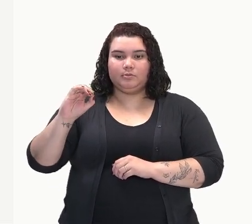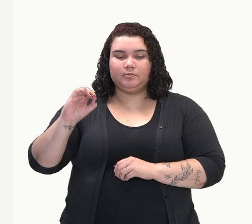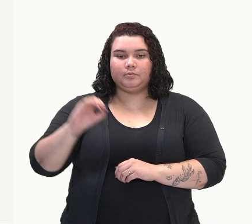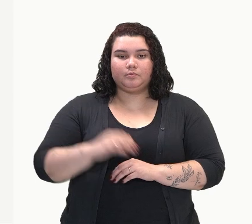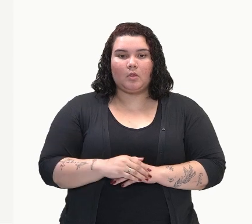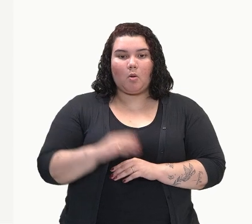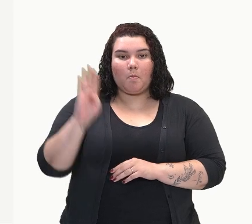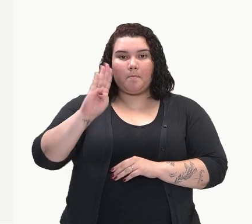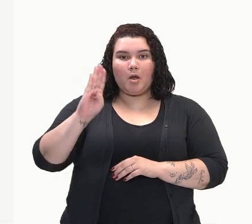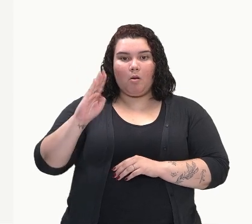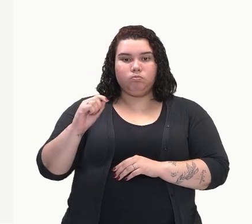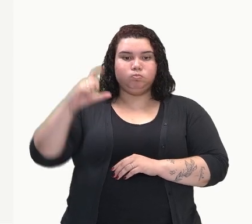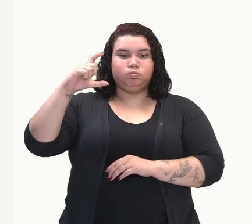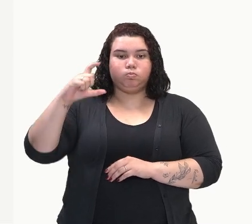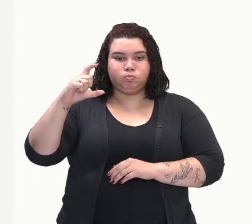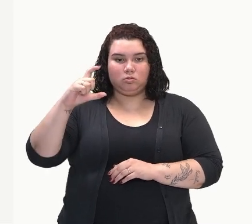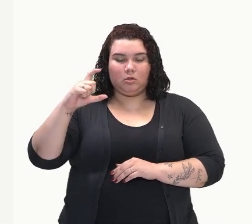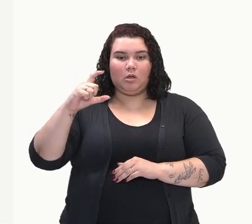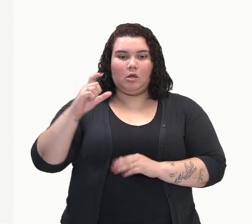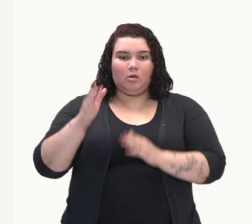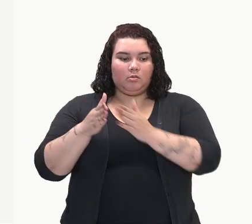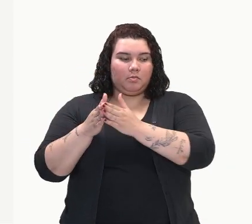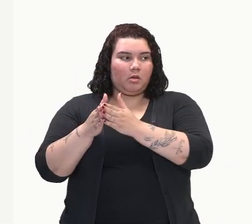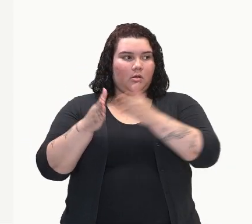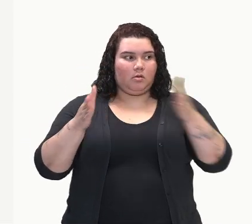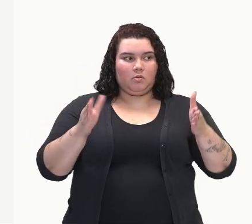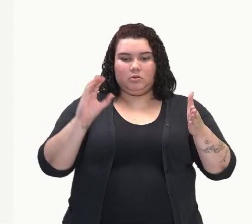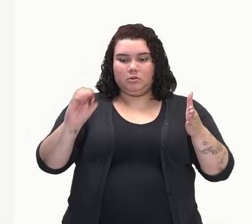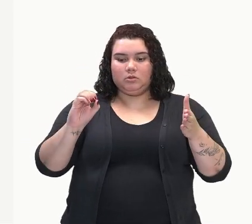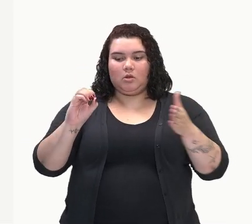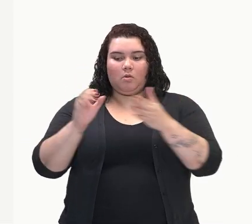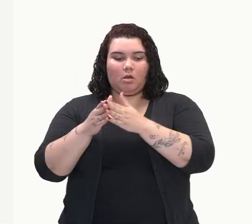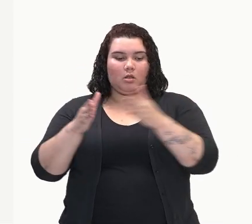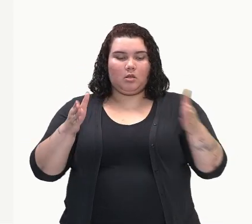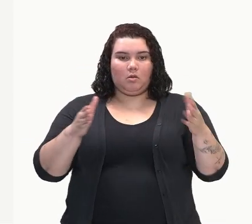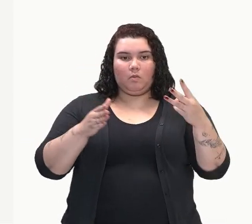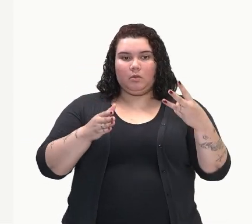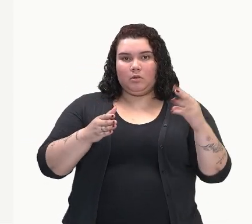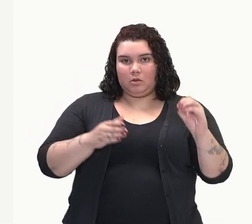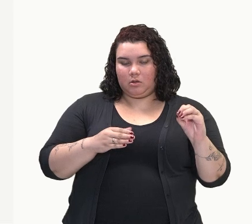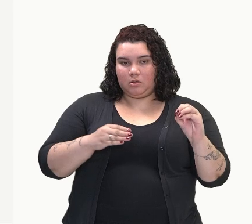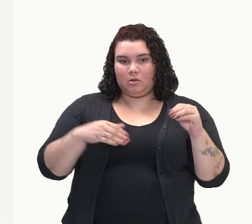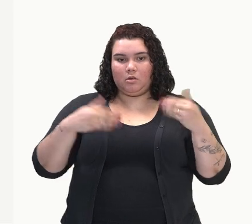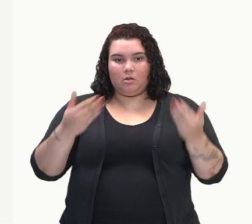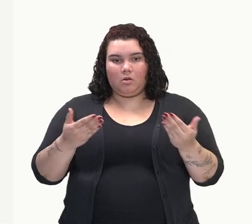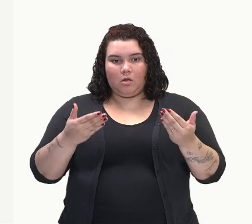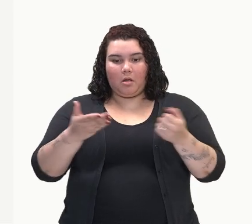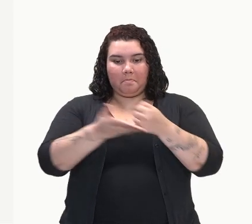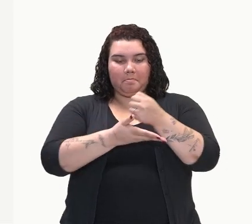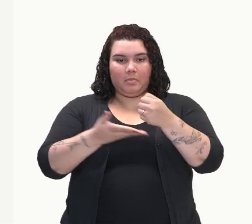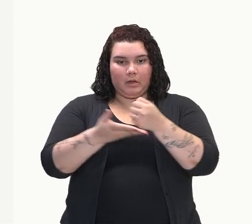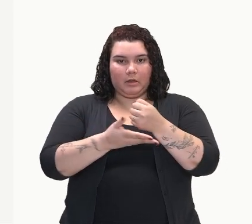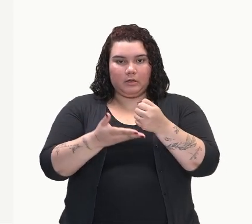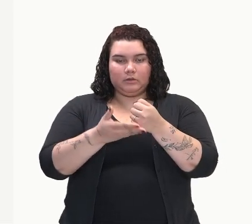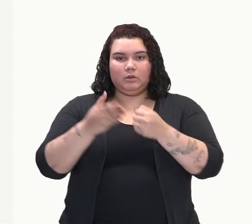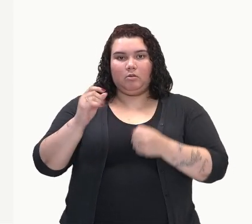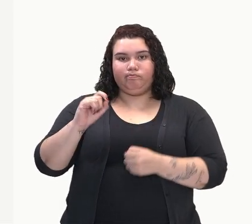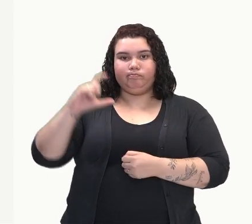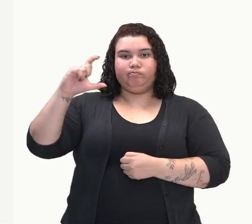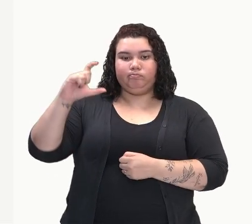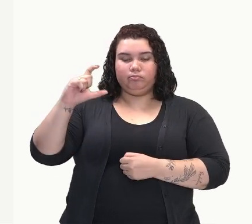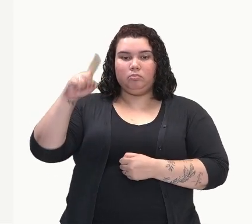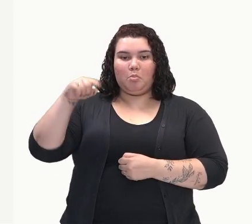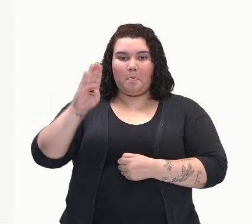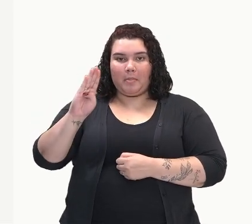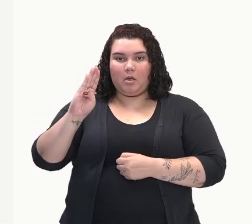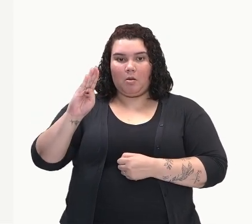base maior, ela está aqui embaixo, esse pedaço que vai do 0 até o 30. Então, a base maior, ela vale 30.